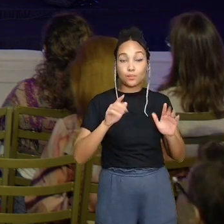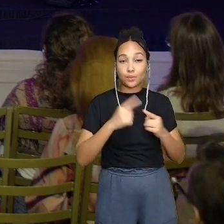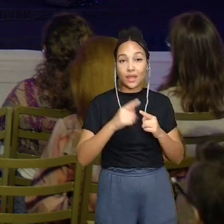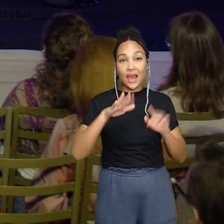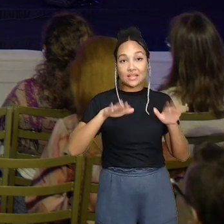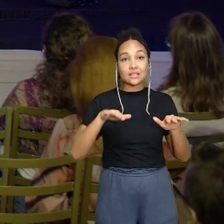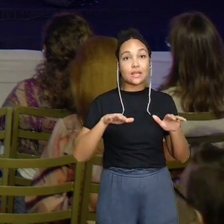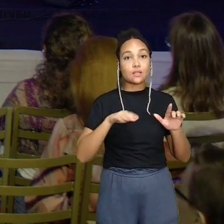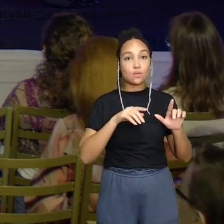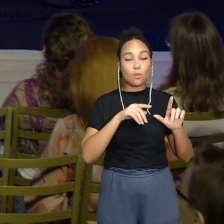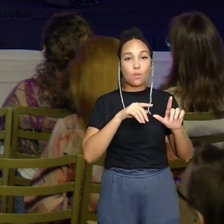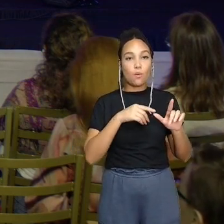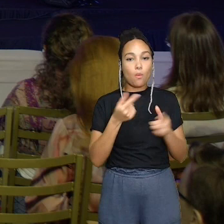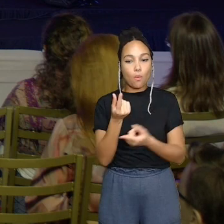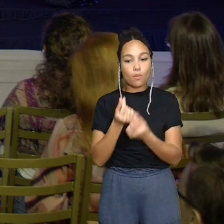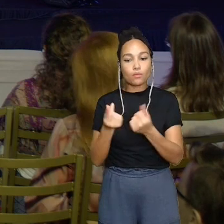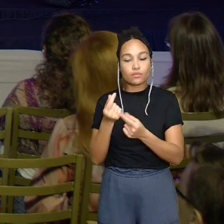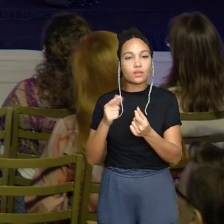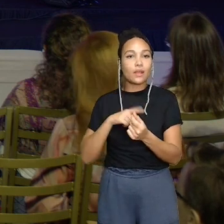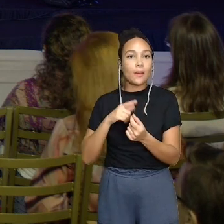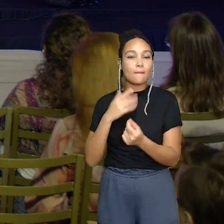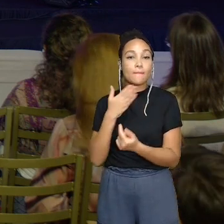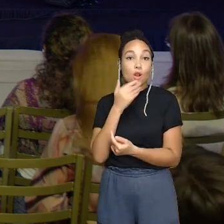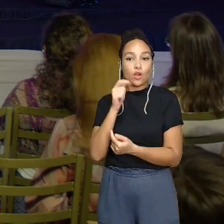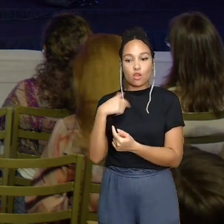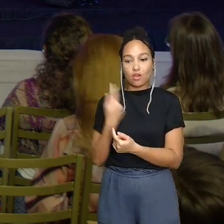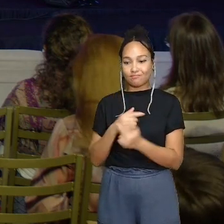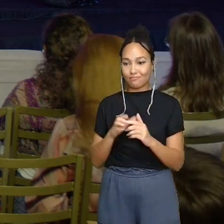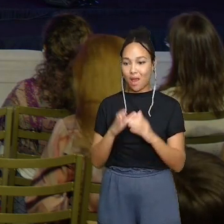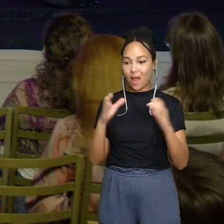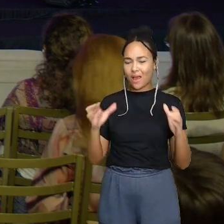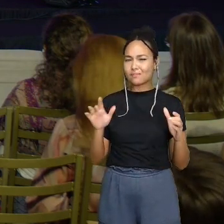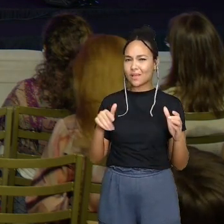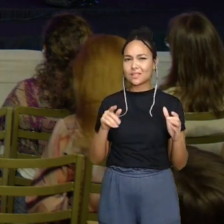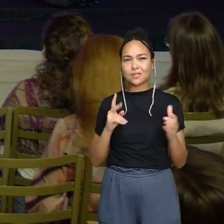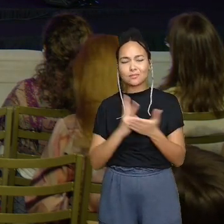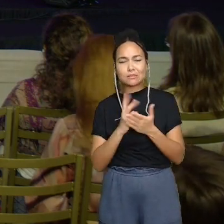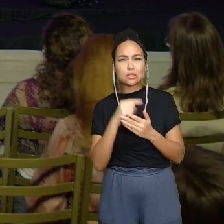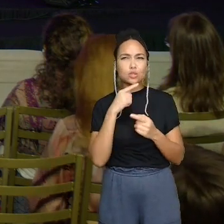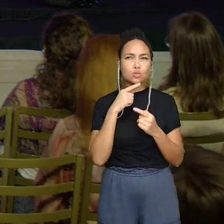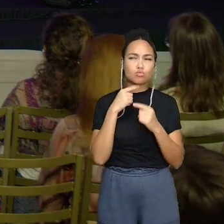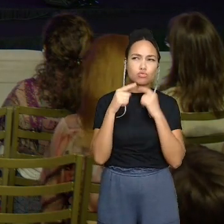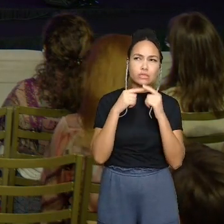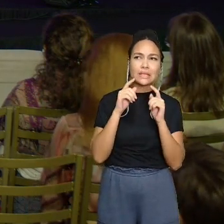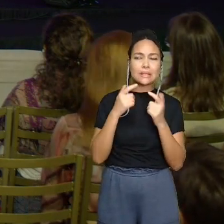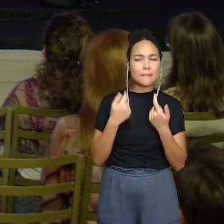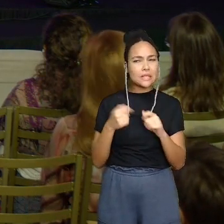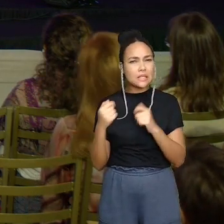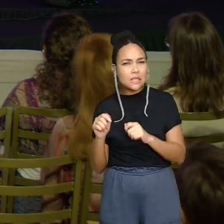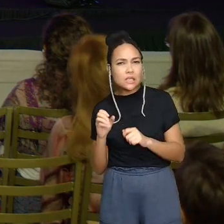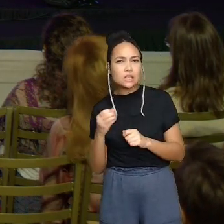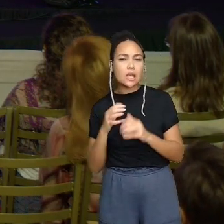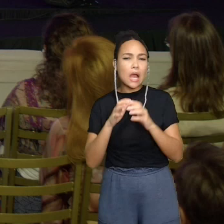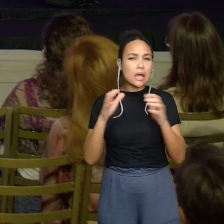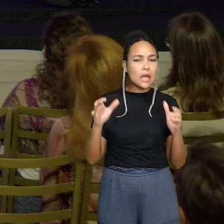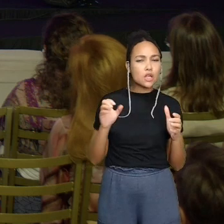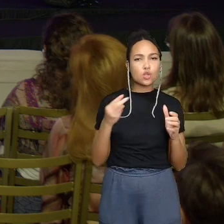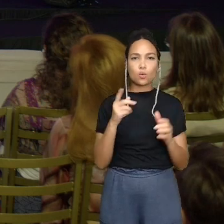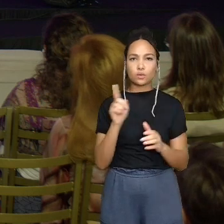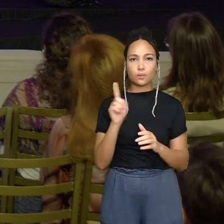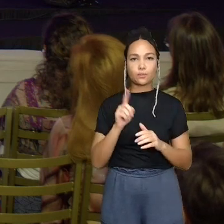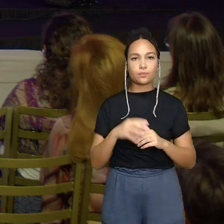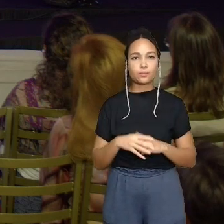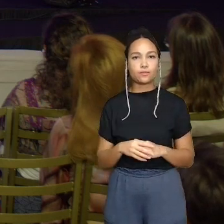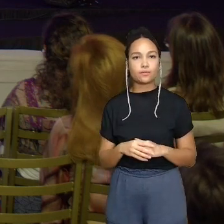sermos o maior, sermos gigantes e tal, e eu fico constantemente convivendo com essa dúvida se realmente isso é necessário. Queria ouvir de vocês o que vocês acham disso.